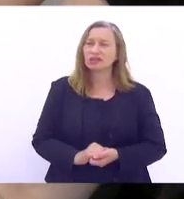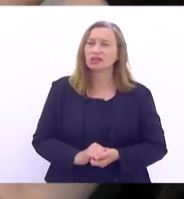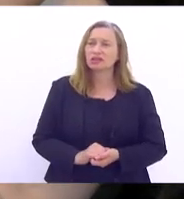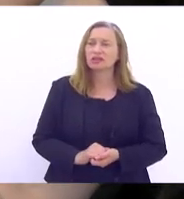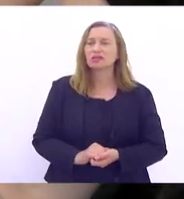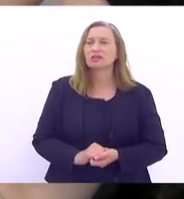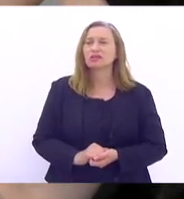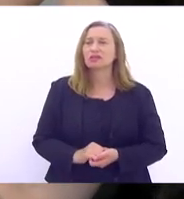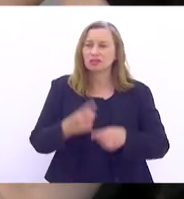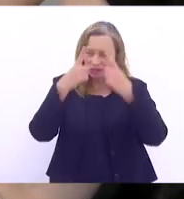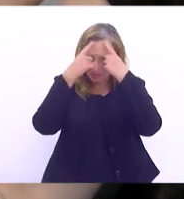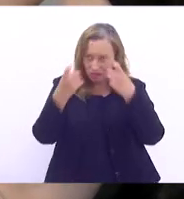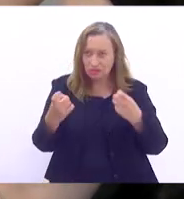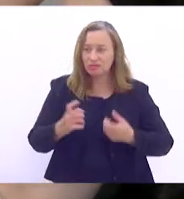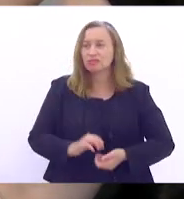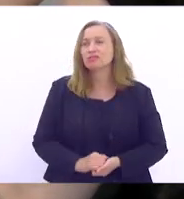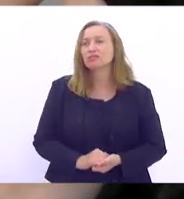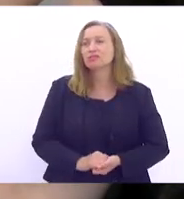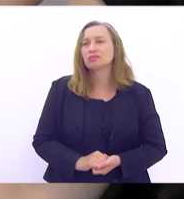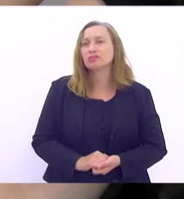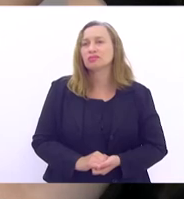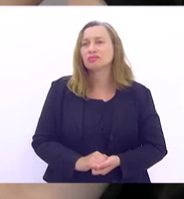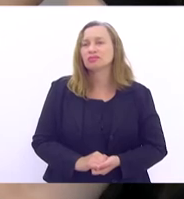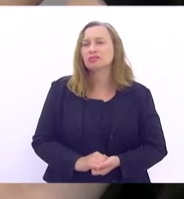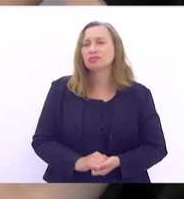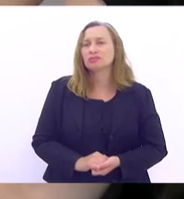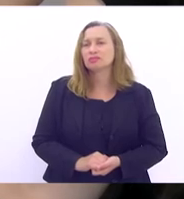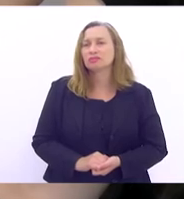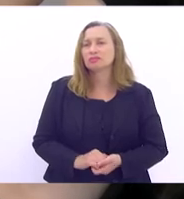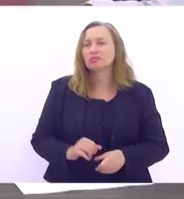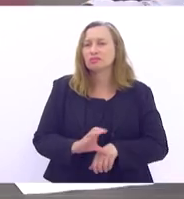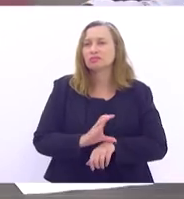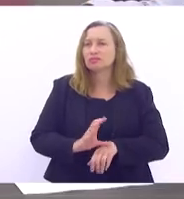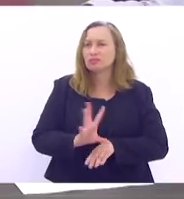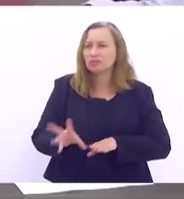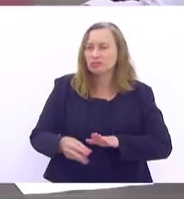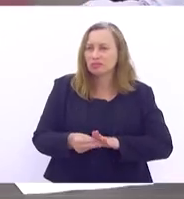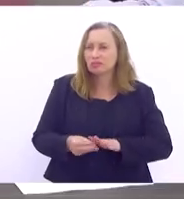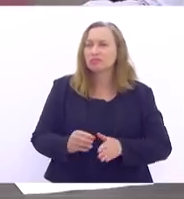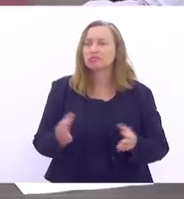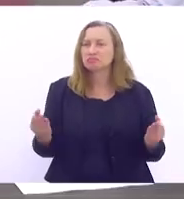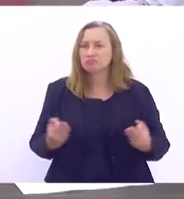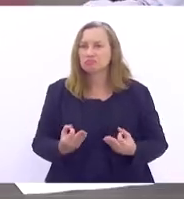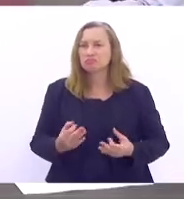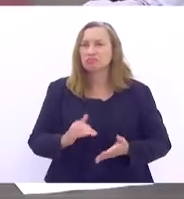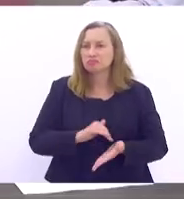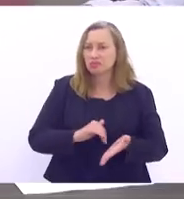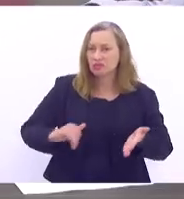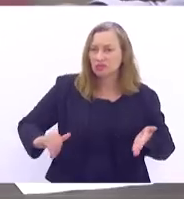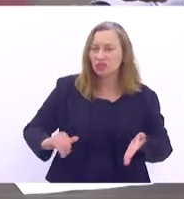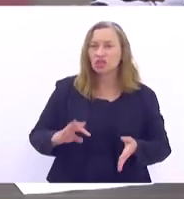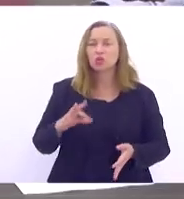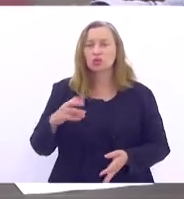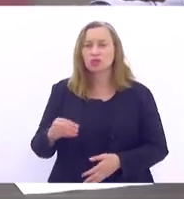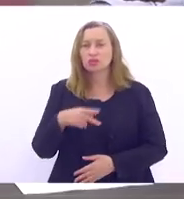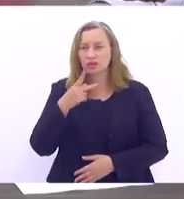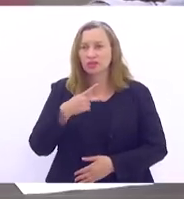preconceituosas. Violenta, violentas. Né? É, constitucionalidade com emenda. Obrigado. Perfeito. Retirei tudo o que eu